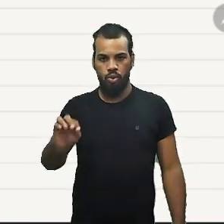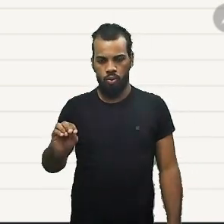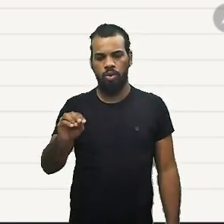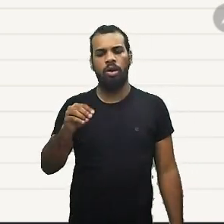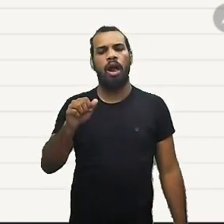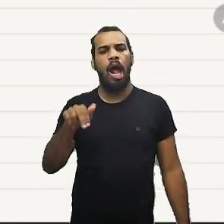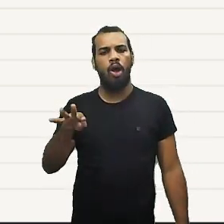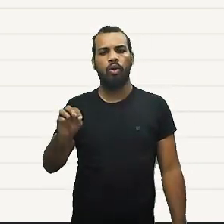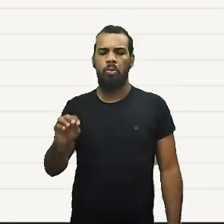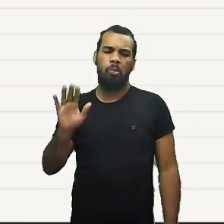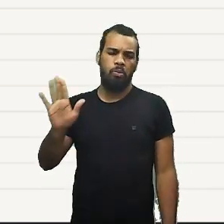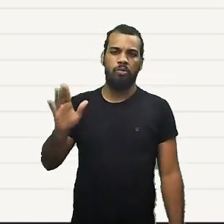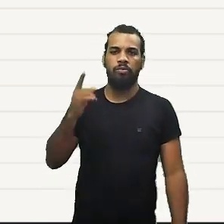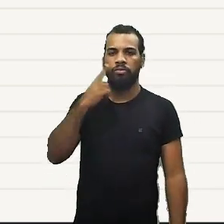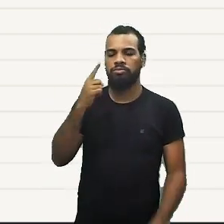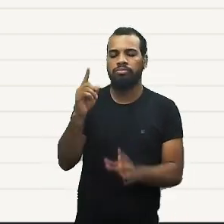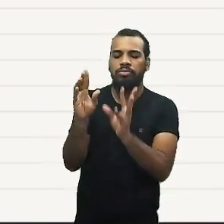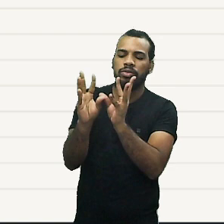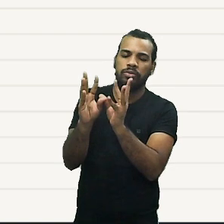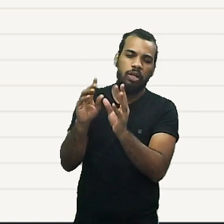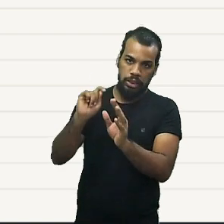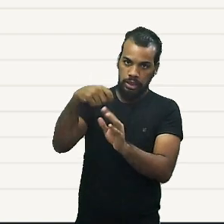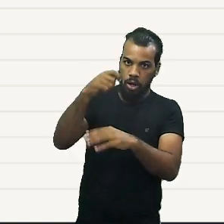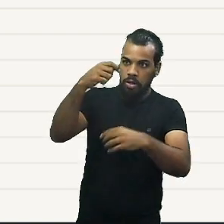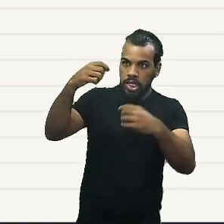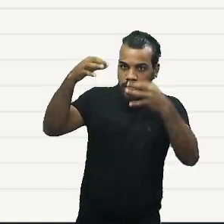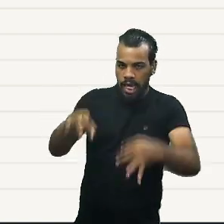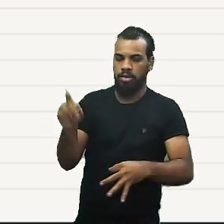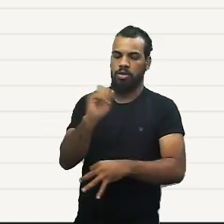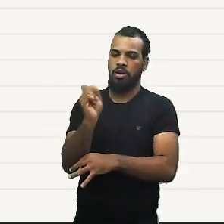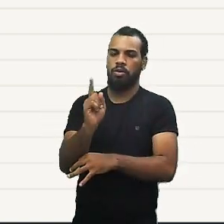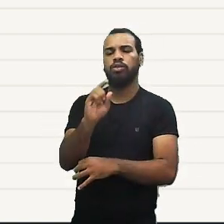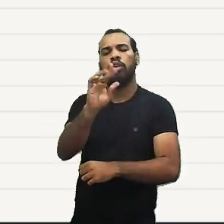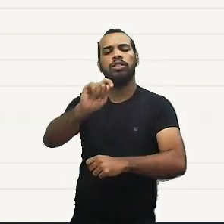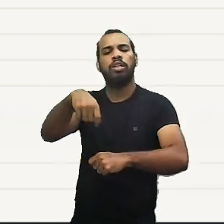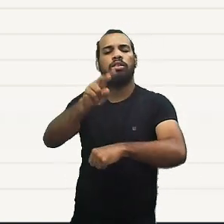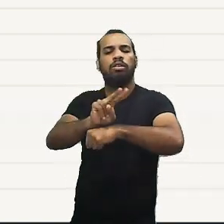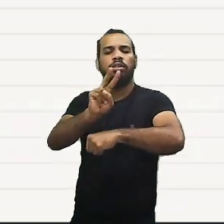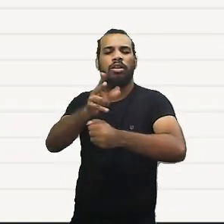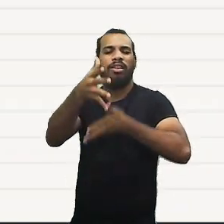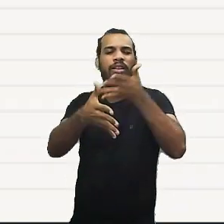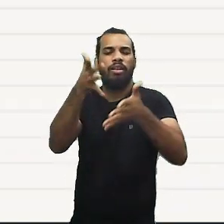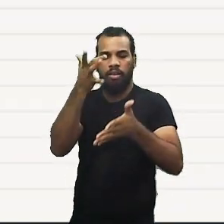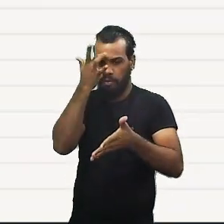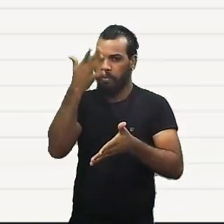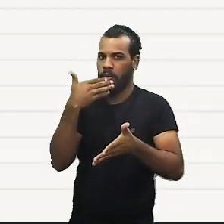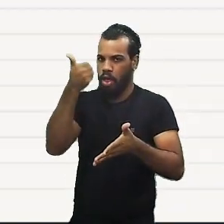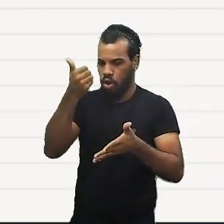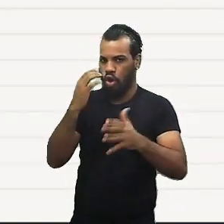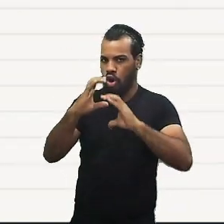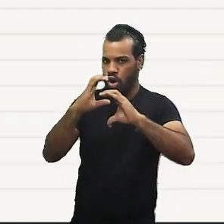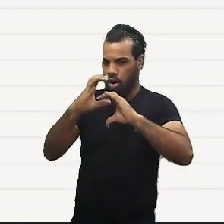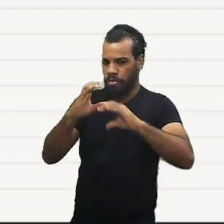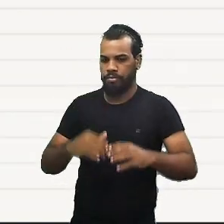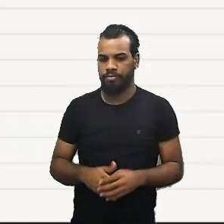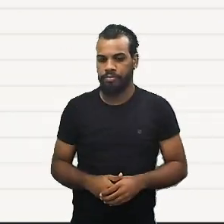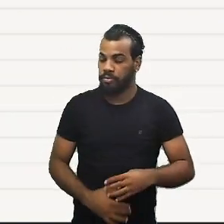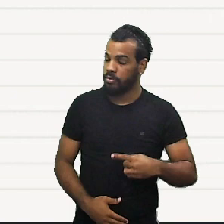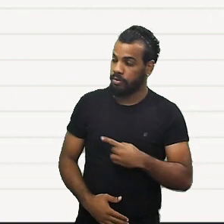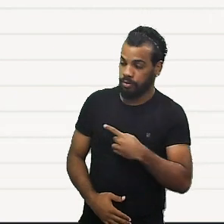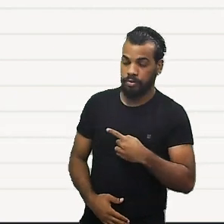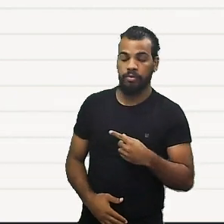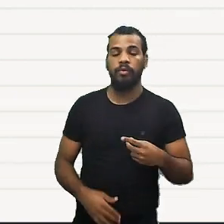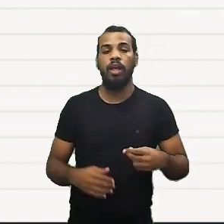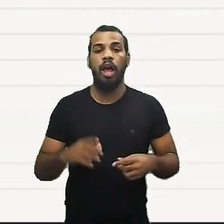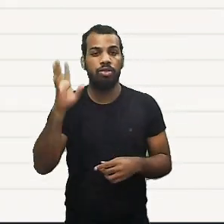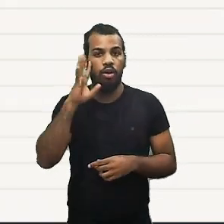teoria autotrófica já tem muita gente que defende ela, tá? Já tem muita gente que defende ela. É uma teoria mais nova, é